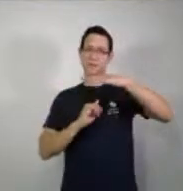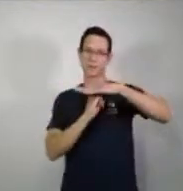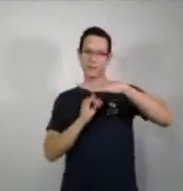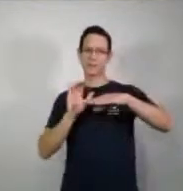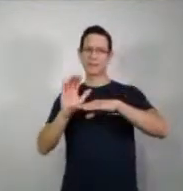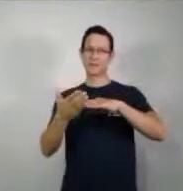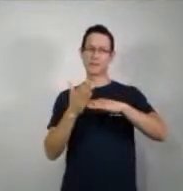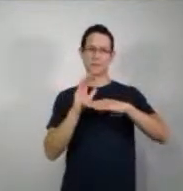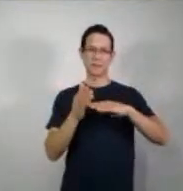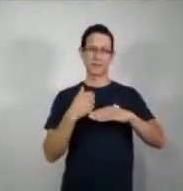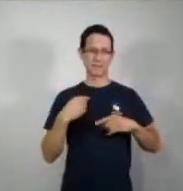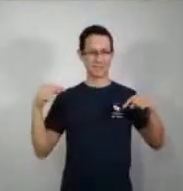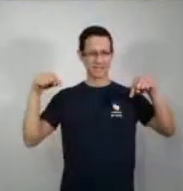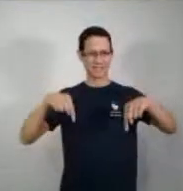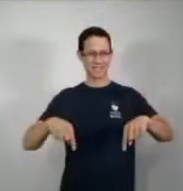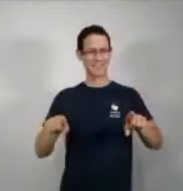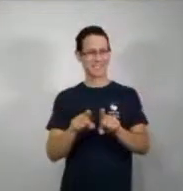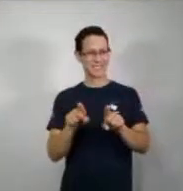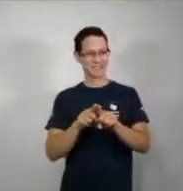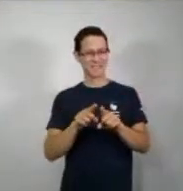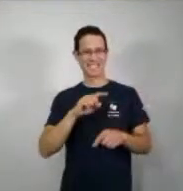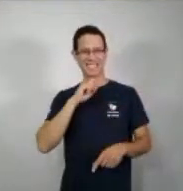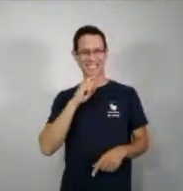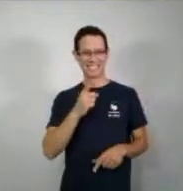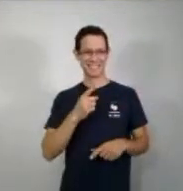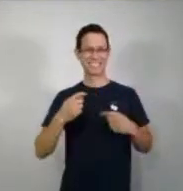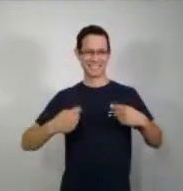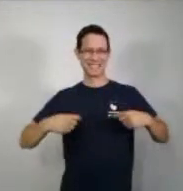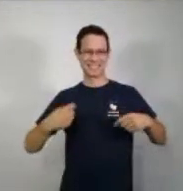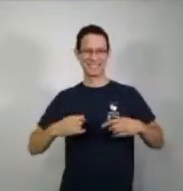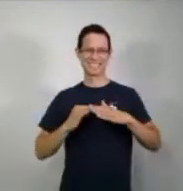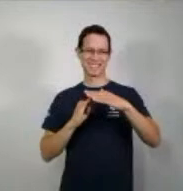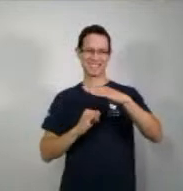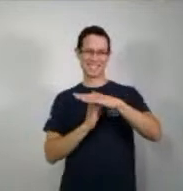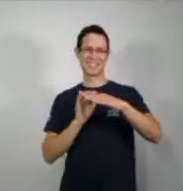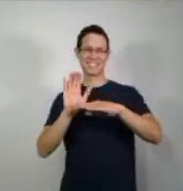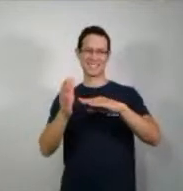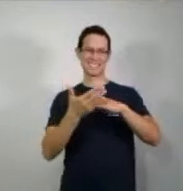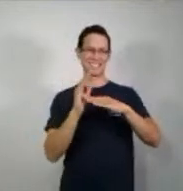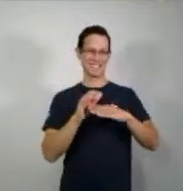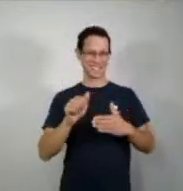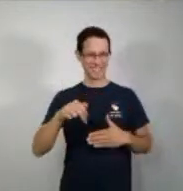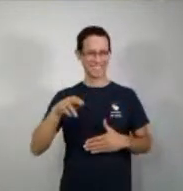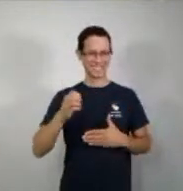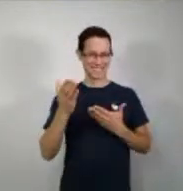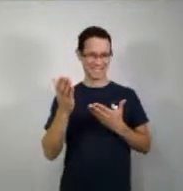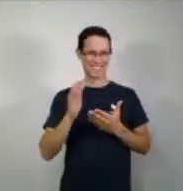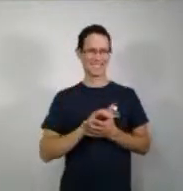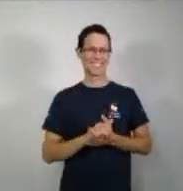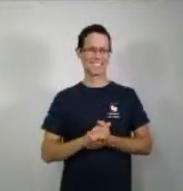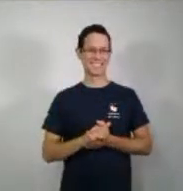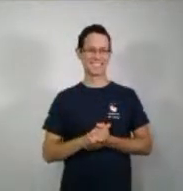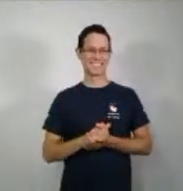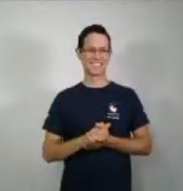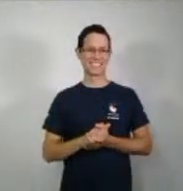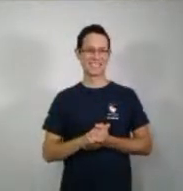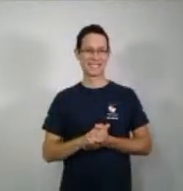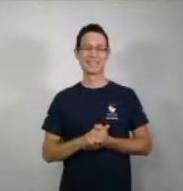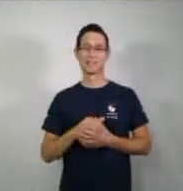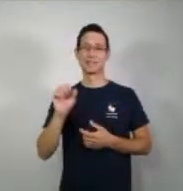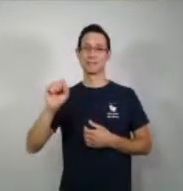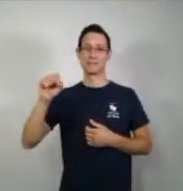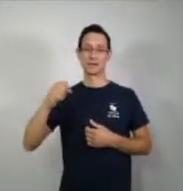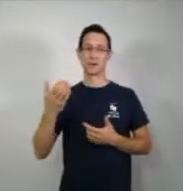estaria aqui também se não tivessem essas instituições, né, Nani? Verdade, acho que tem que ser muito celebrado e a gente